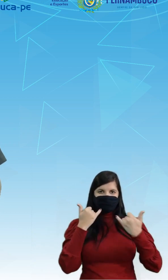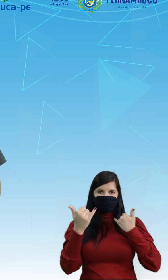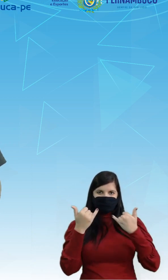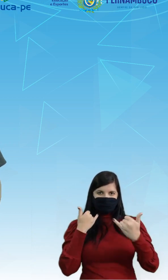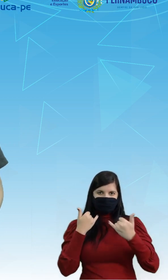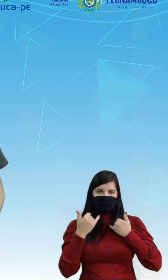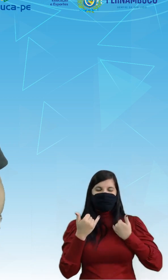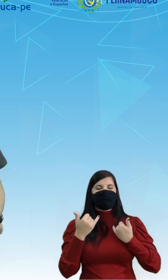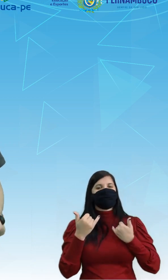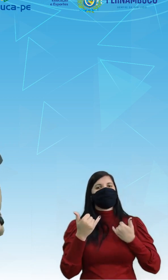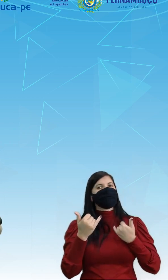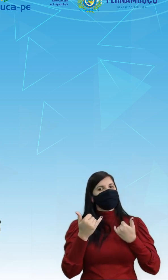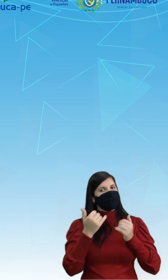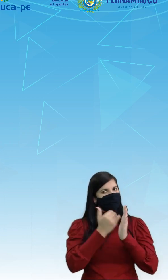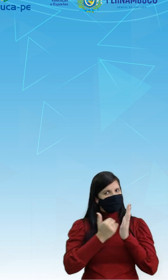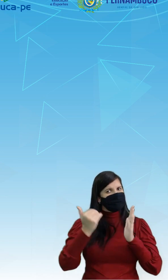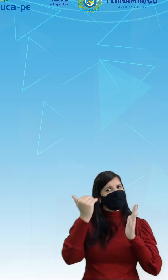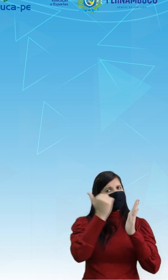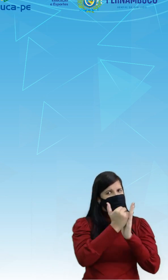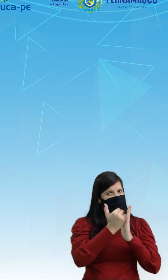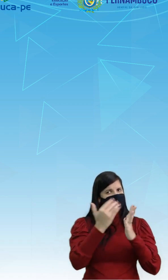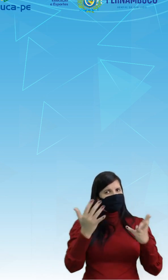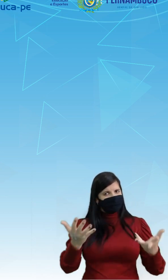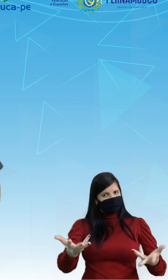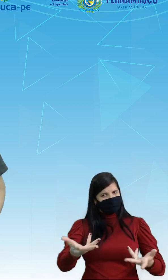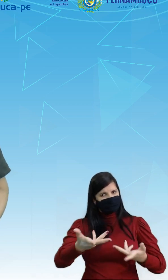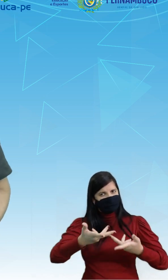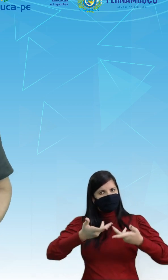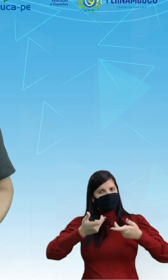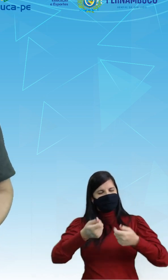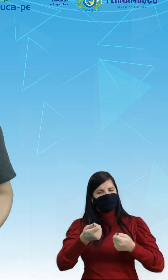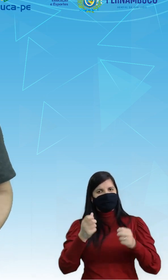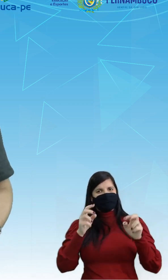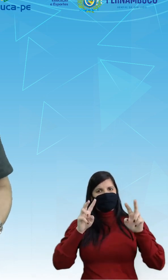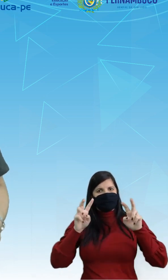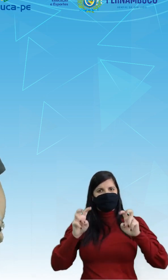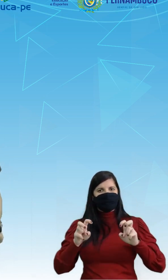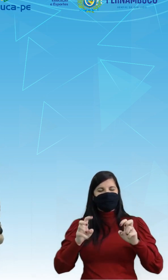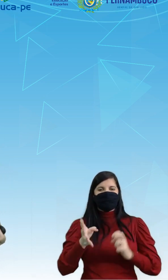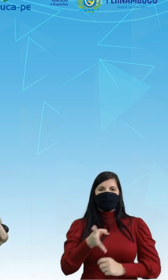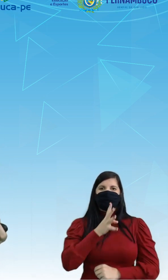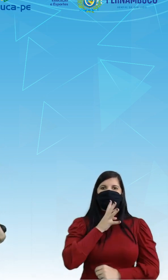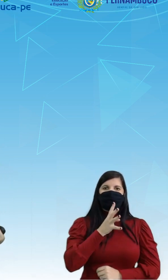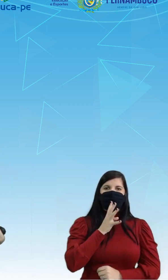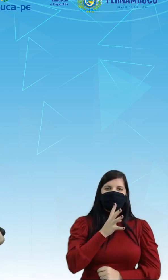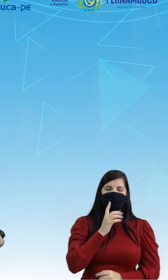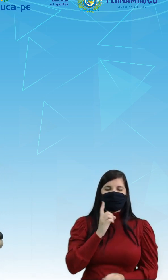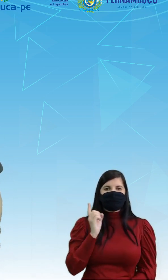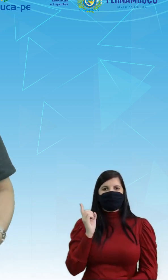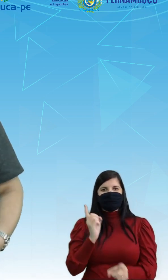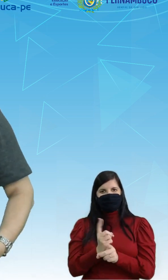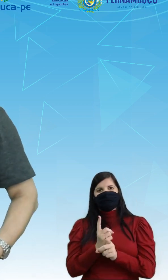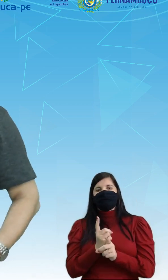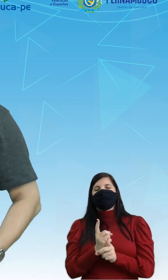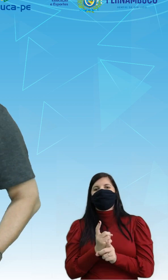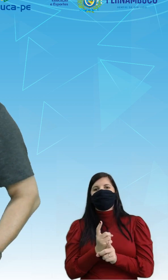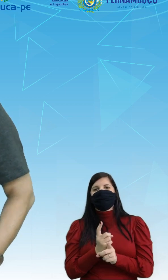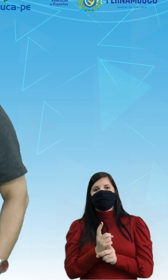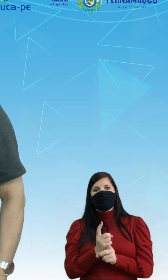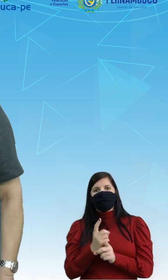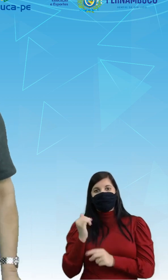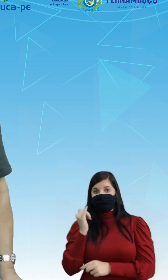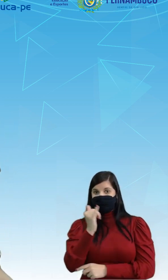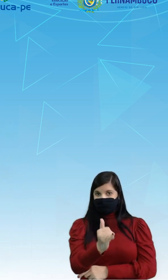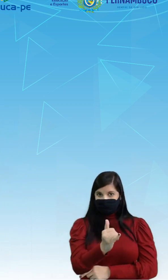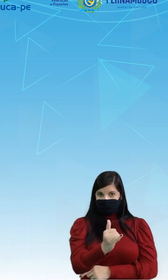informação mais aprimorada do assunto. É você conhecer, detectar através do dito